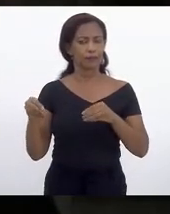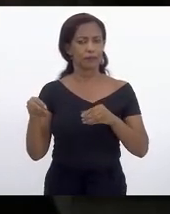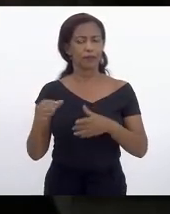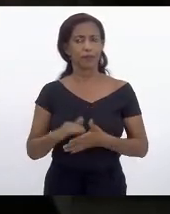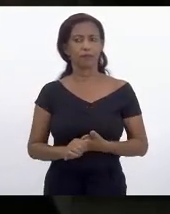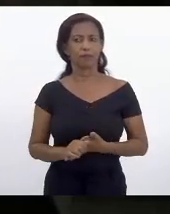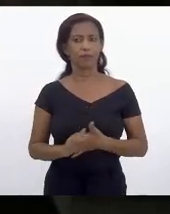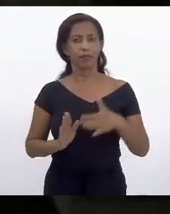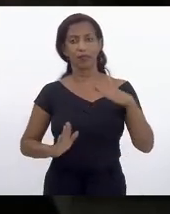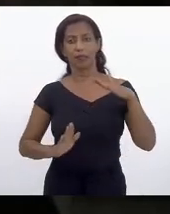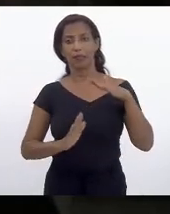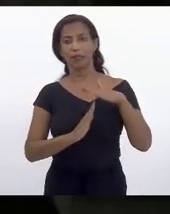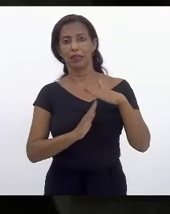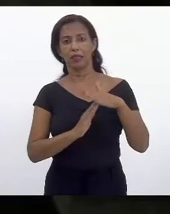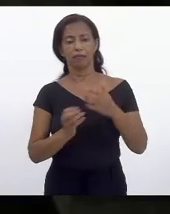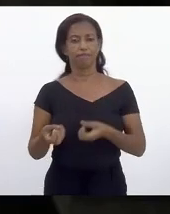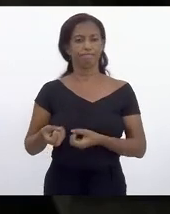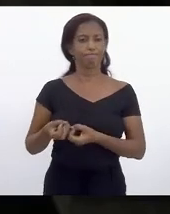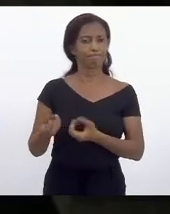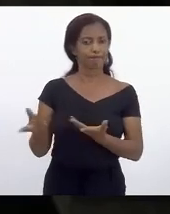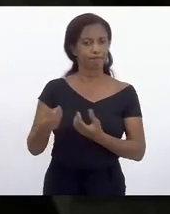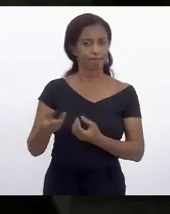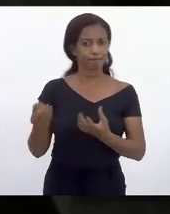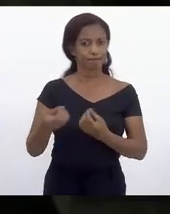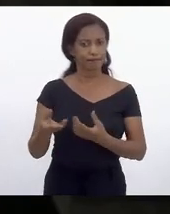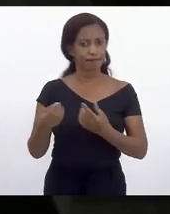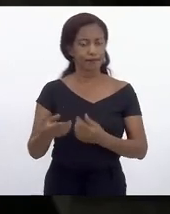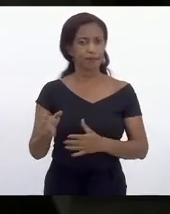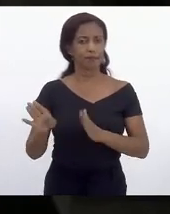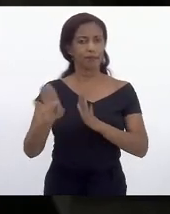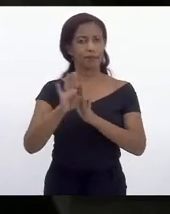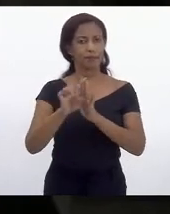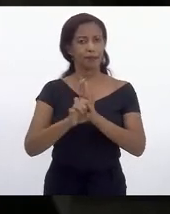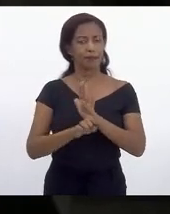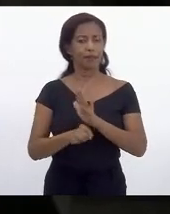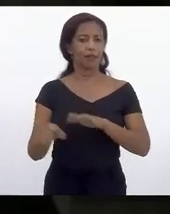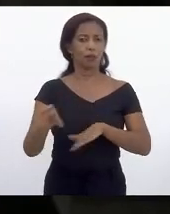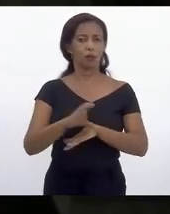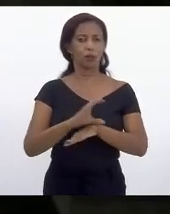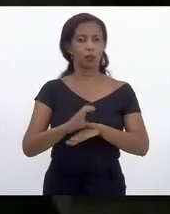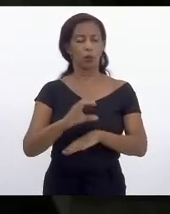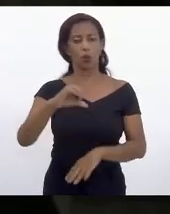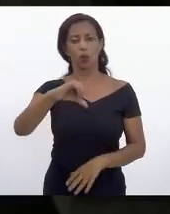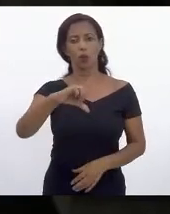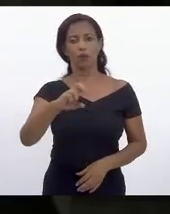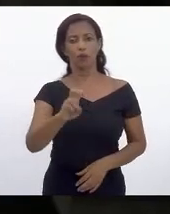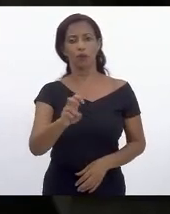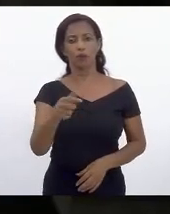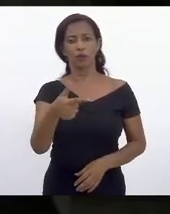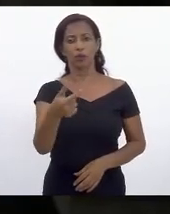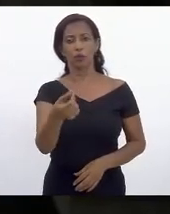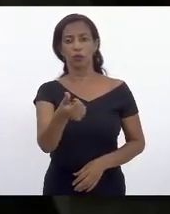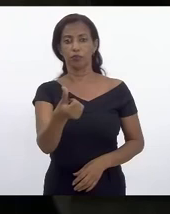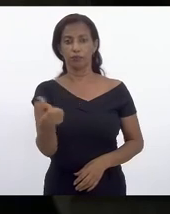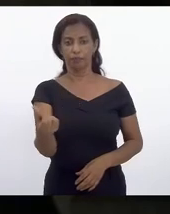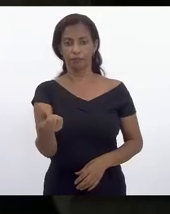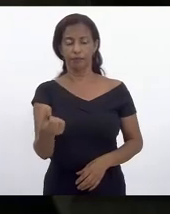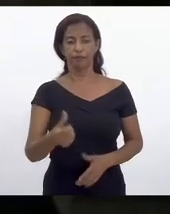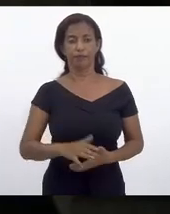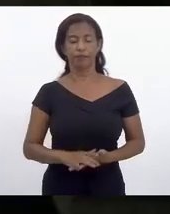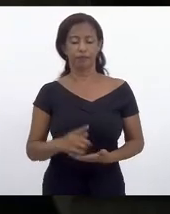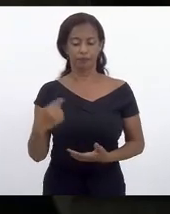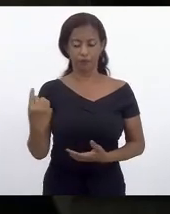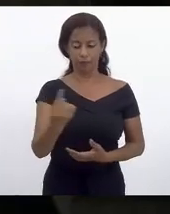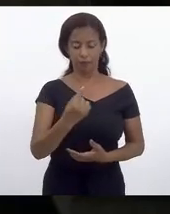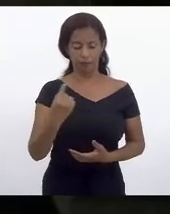chamado teto de gastos instituído pela Emenda Constitucional 95 de 2016, que